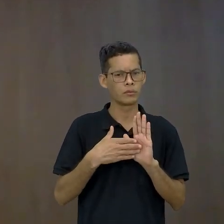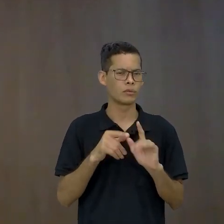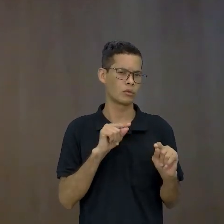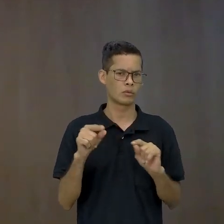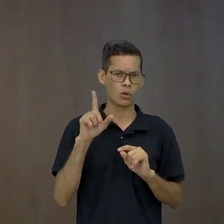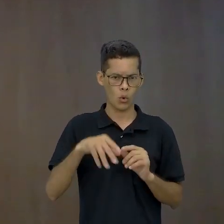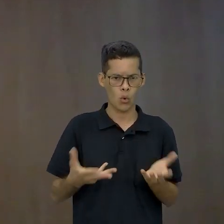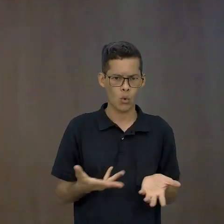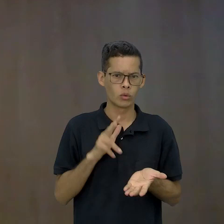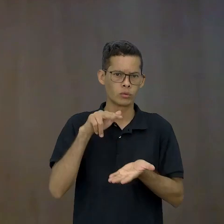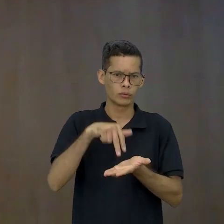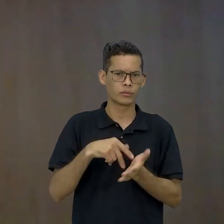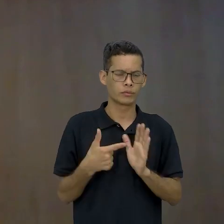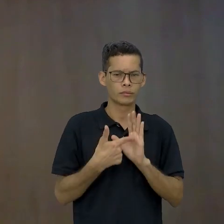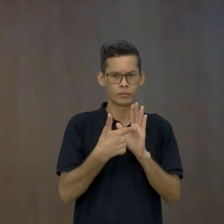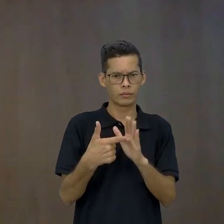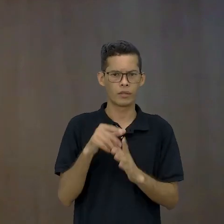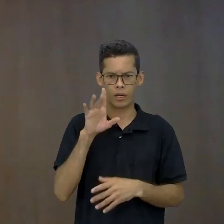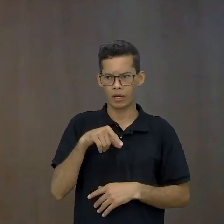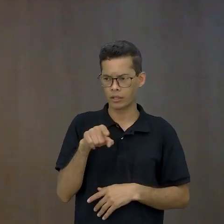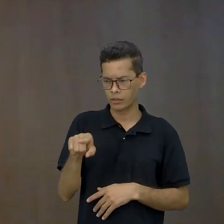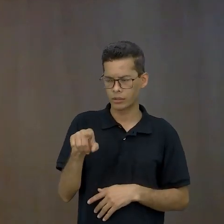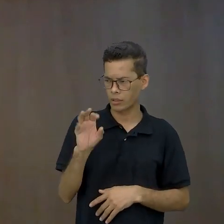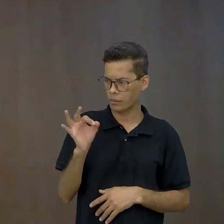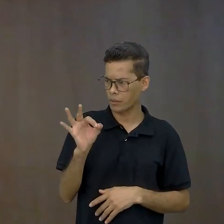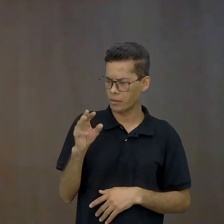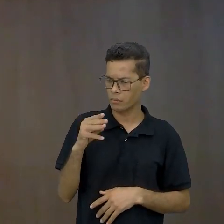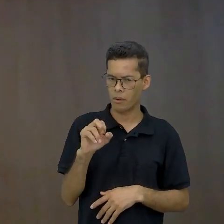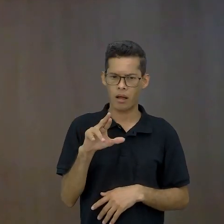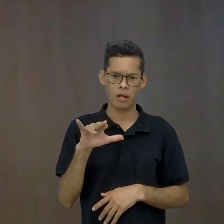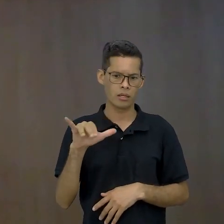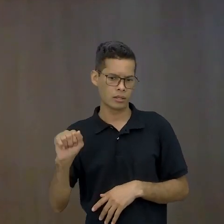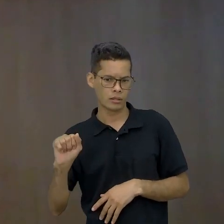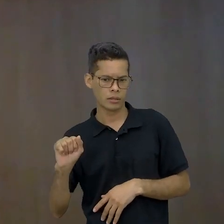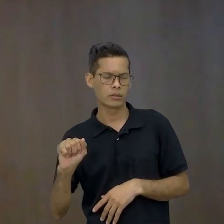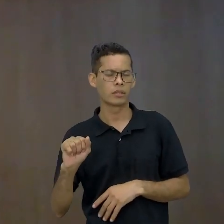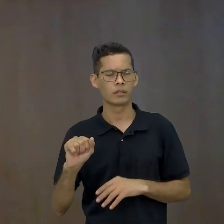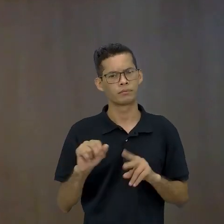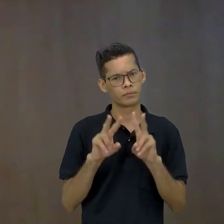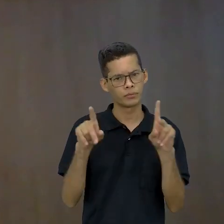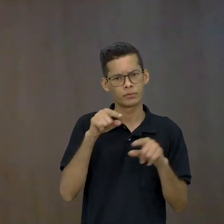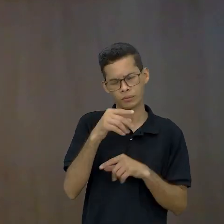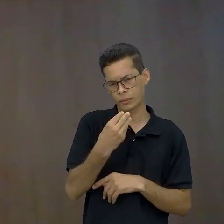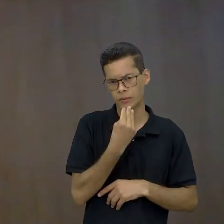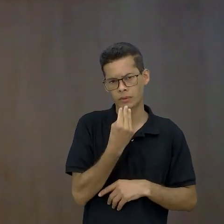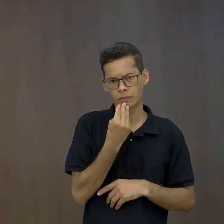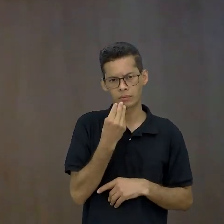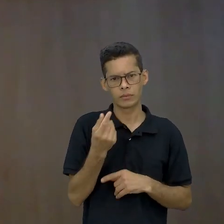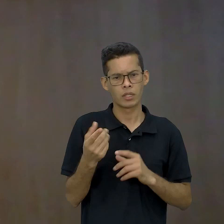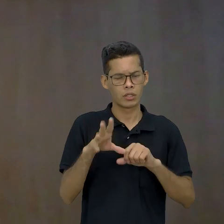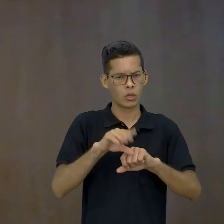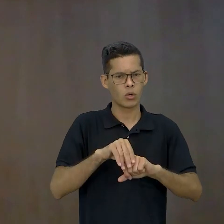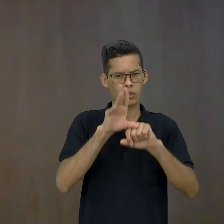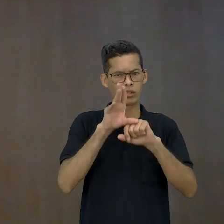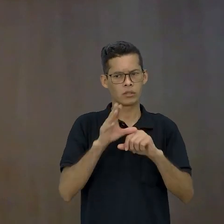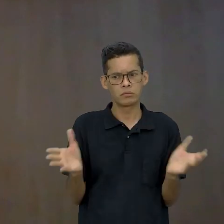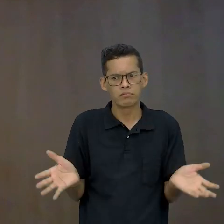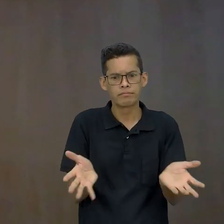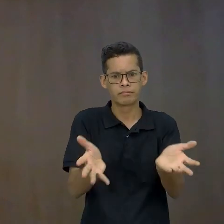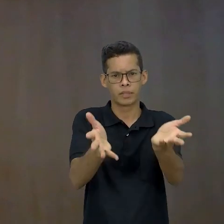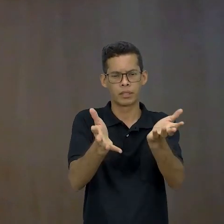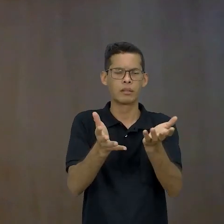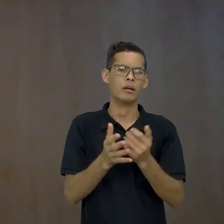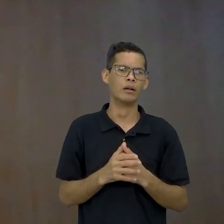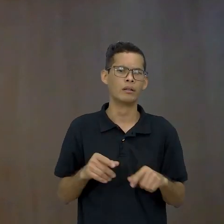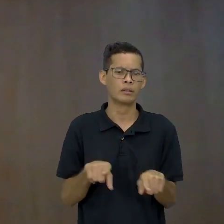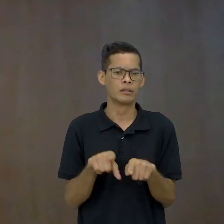hoje é nesse sentido, não é, Márcia? De possibilidades, então, de não fragmentação do conhecimento, trazendo aí,